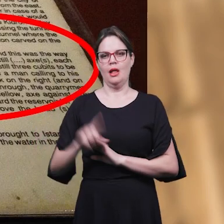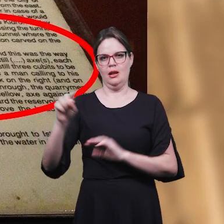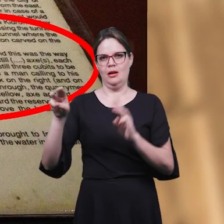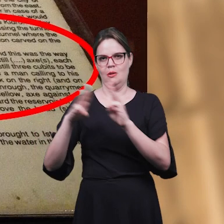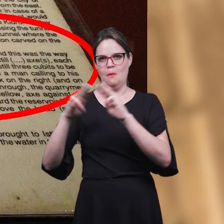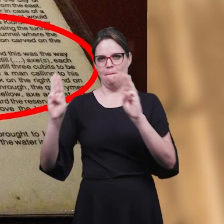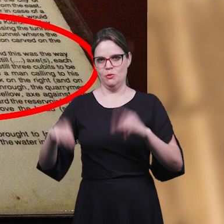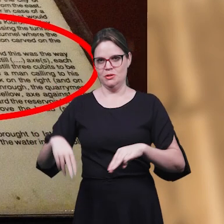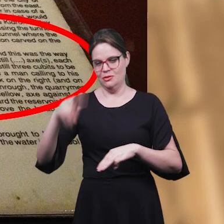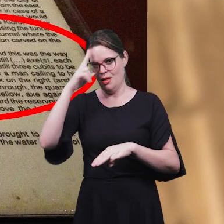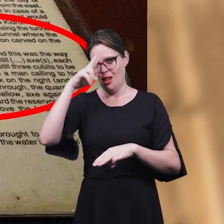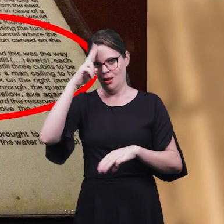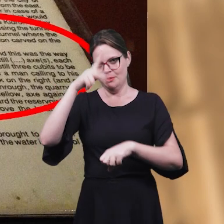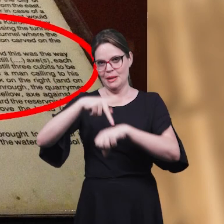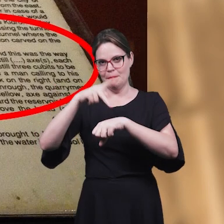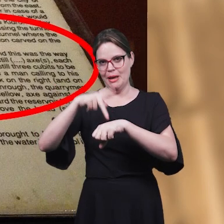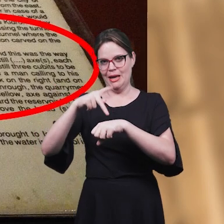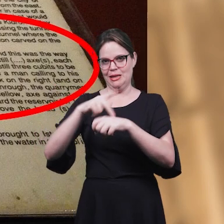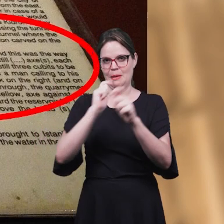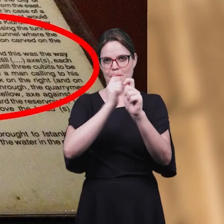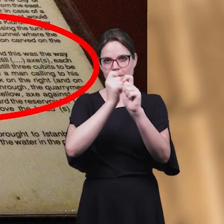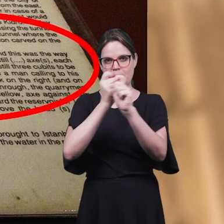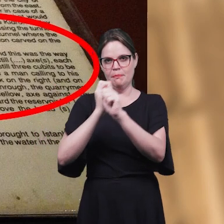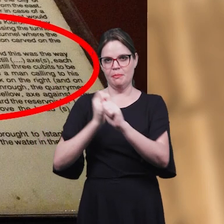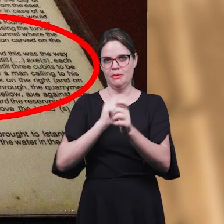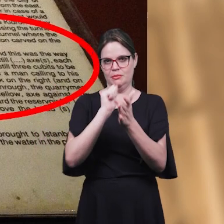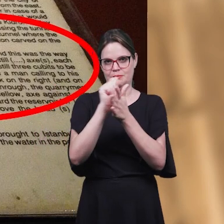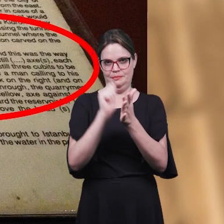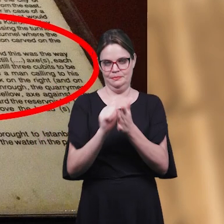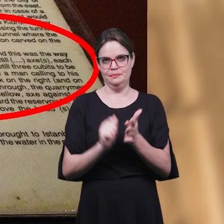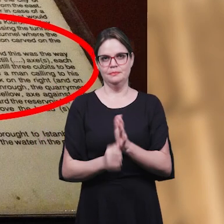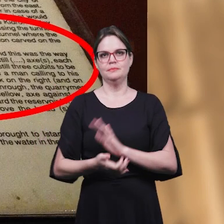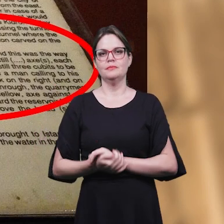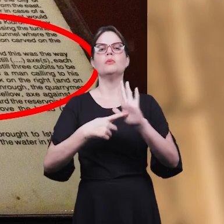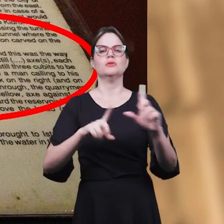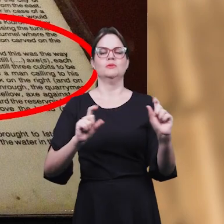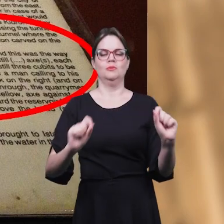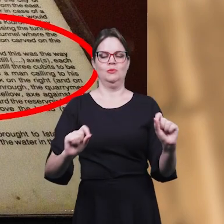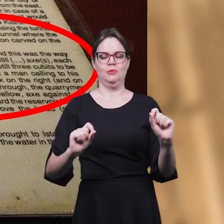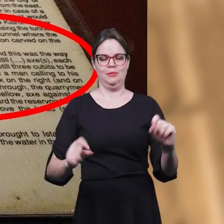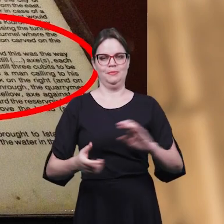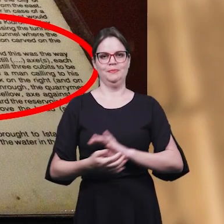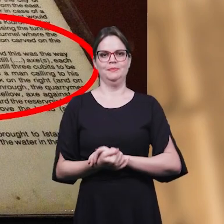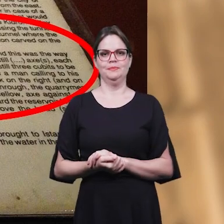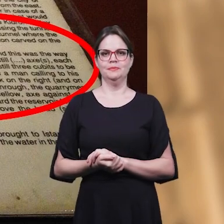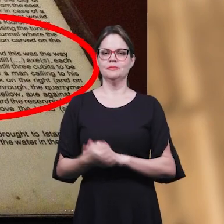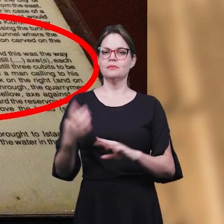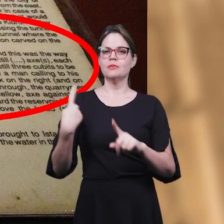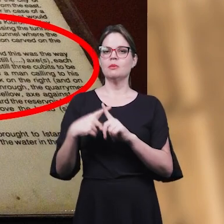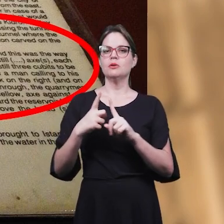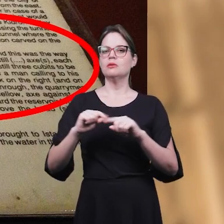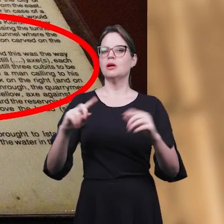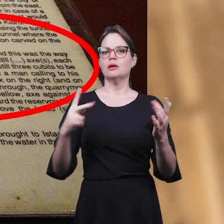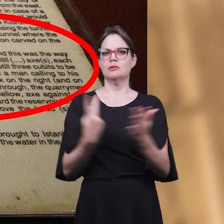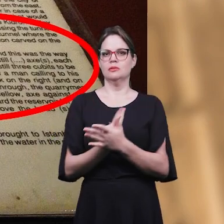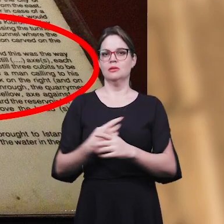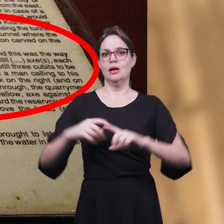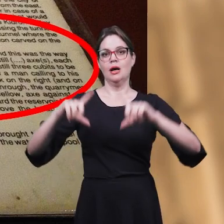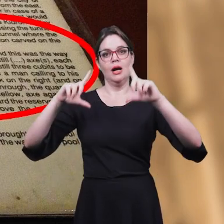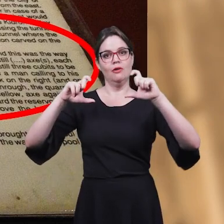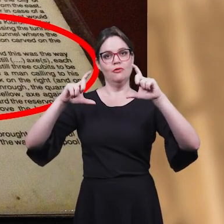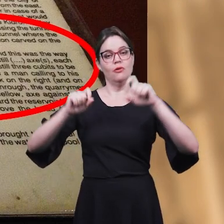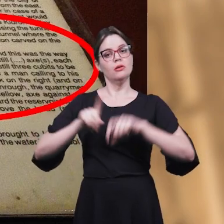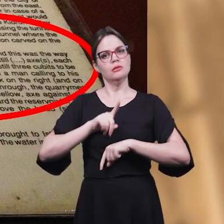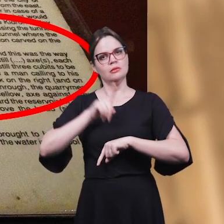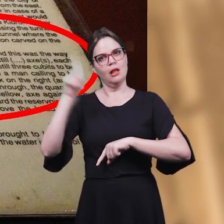de Istambul e agora está no Museu de Londres. É porque essa foto está lá na parede, lá no mural em Israel. Quem vai lá